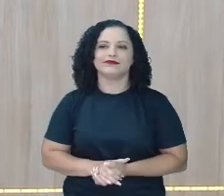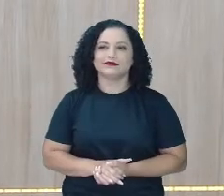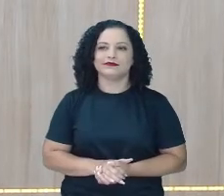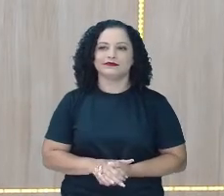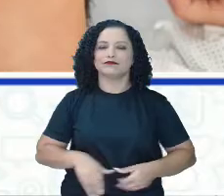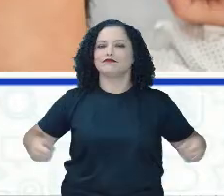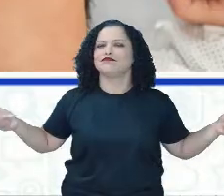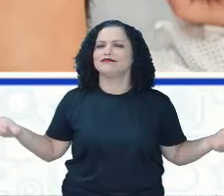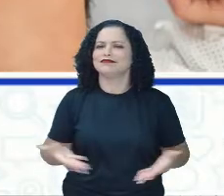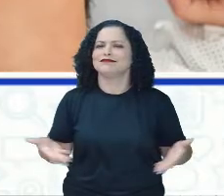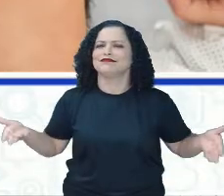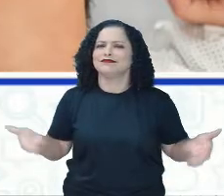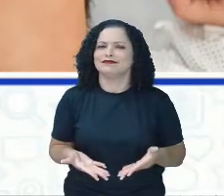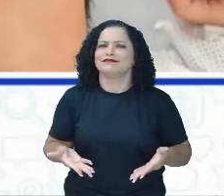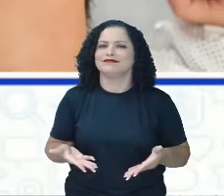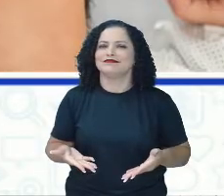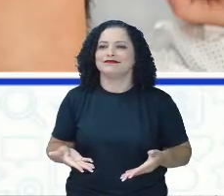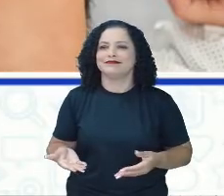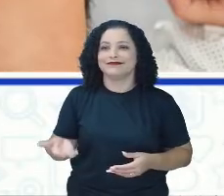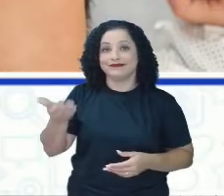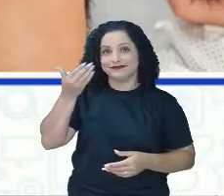E agora, a mulher.